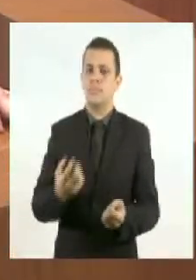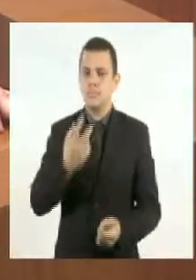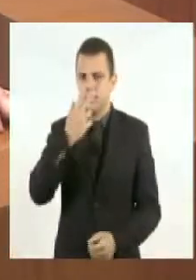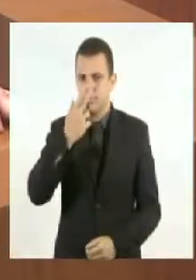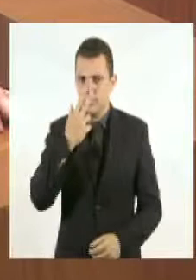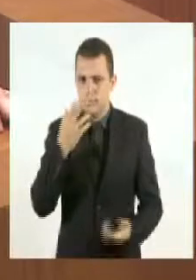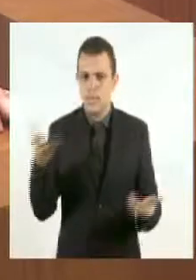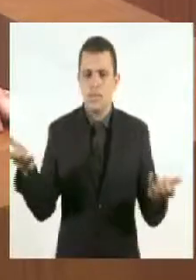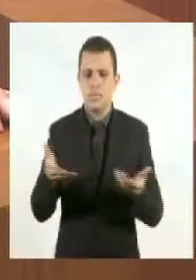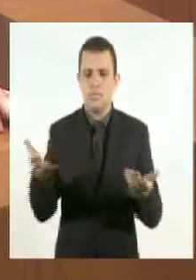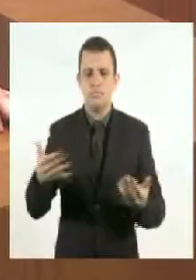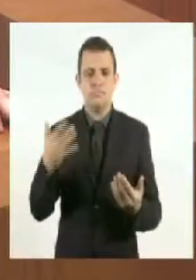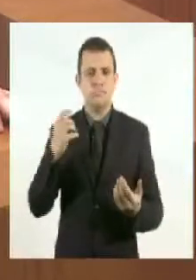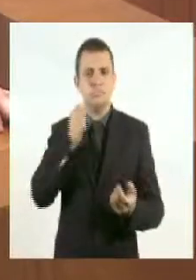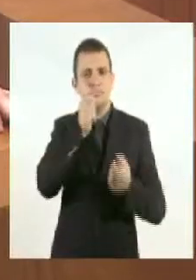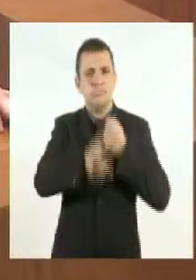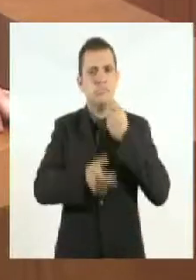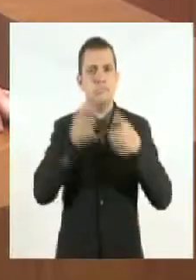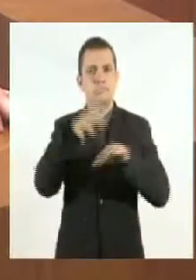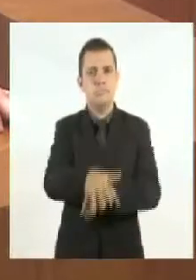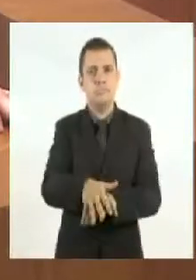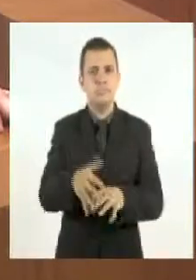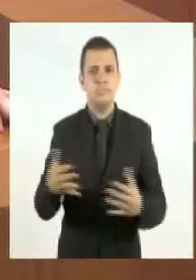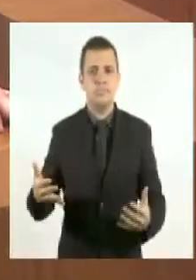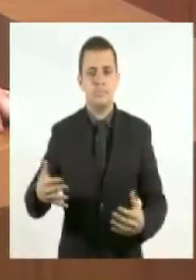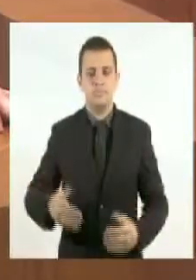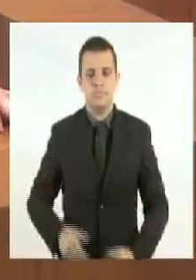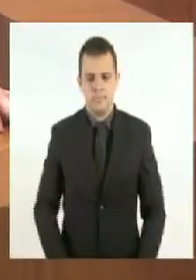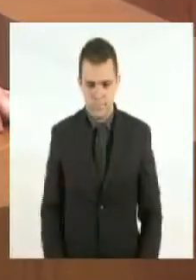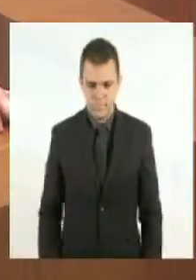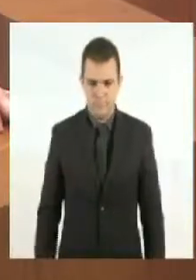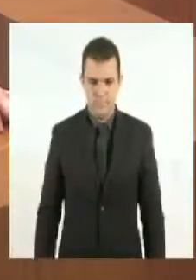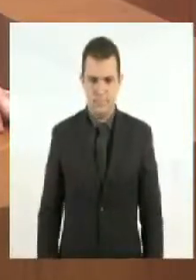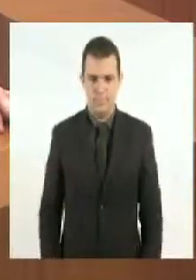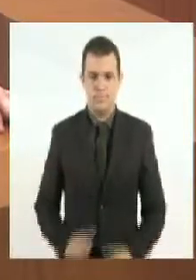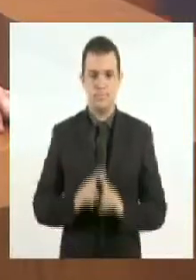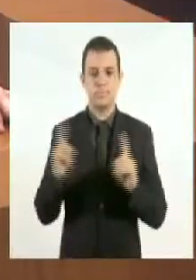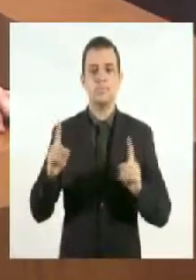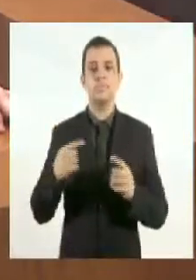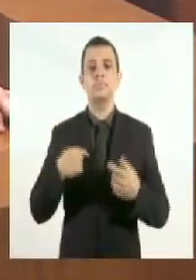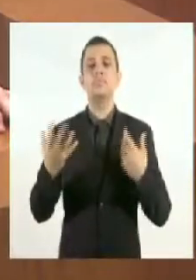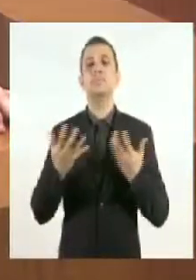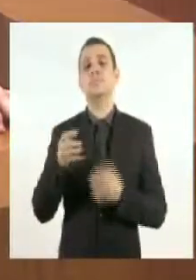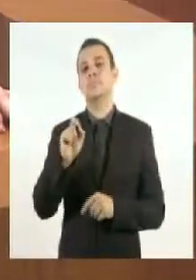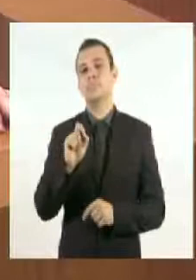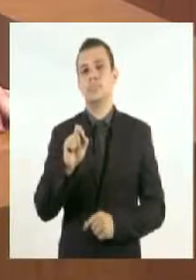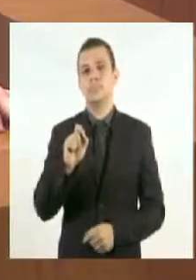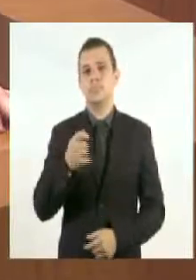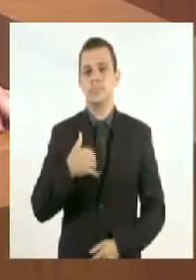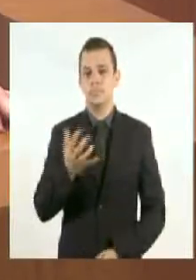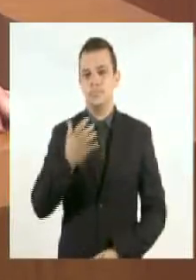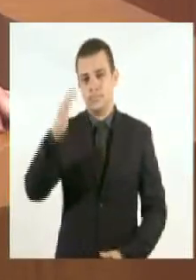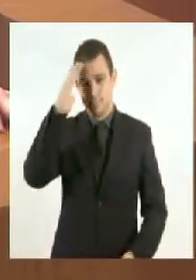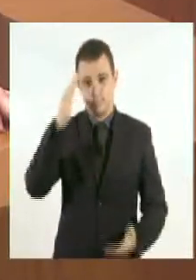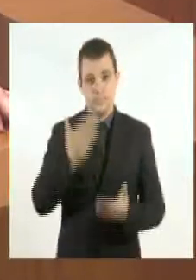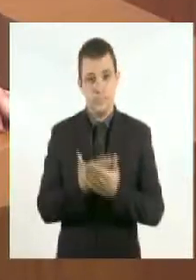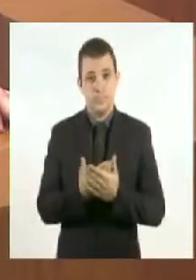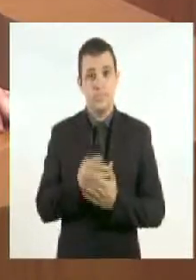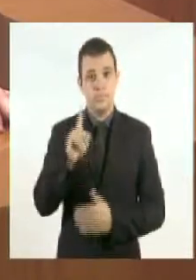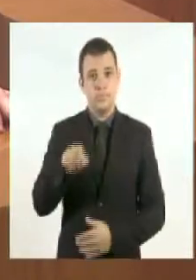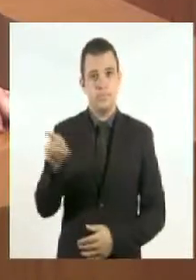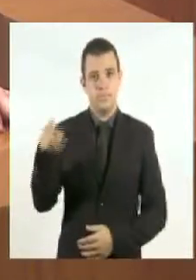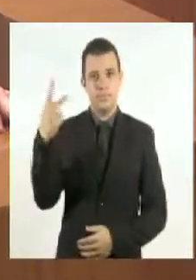de partir para ofensas desse nível. Quero crer que tenha sido uma exigência do